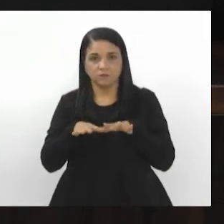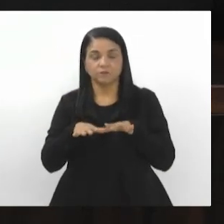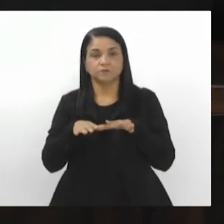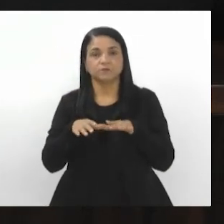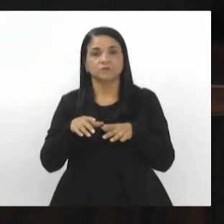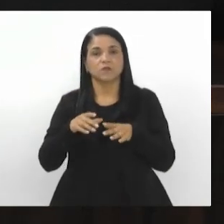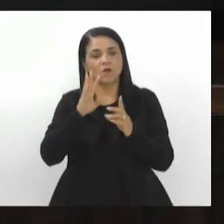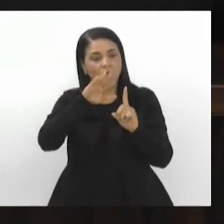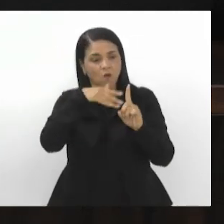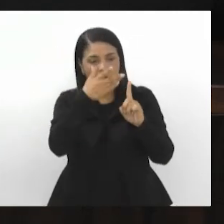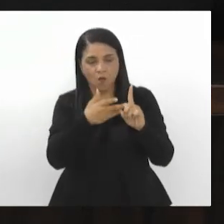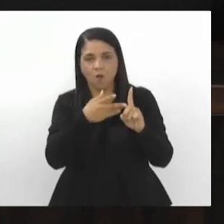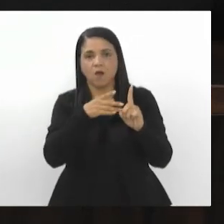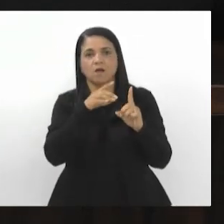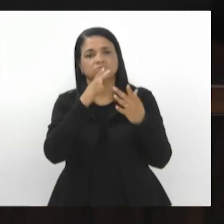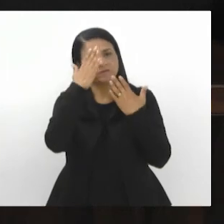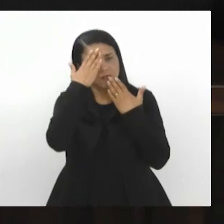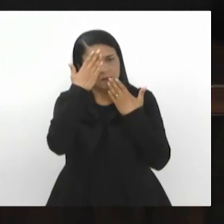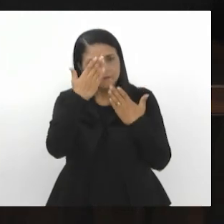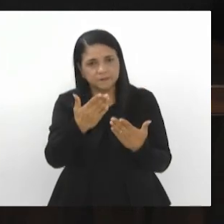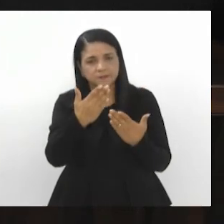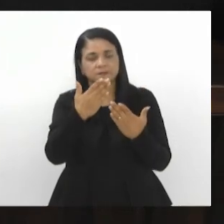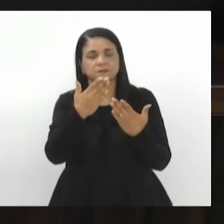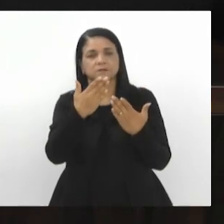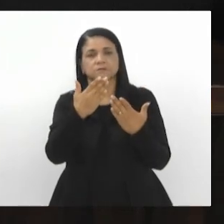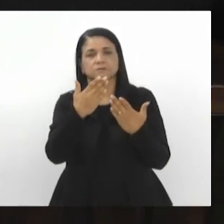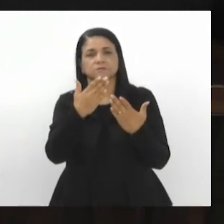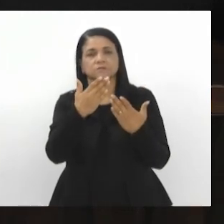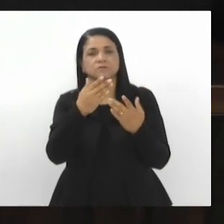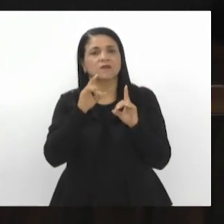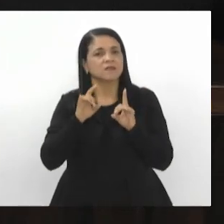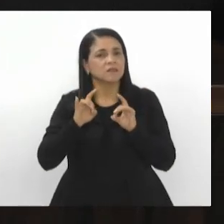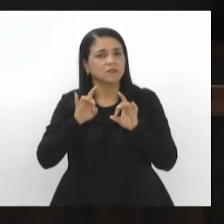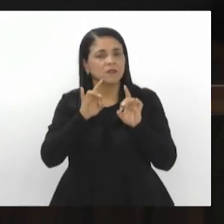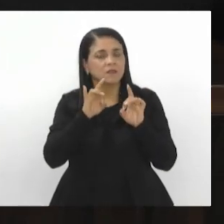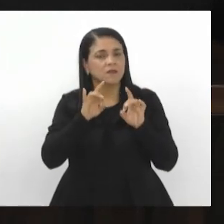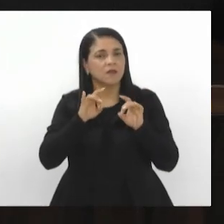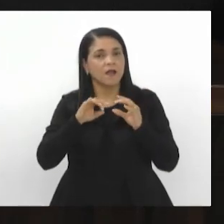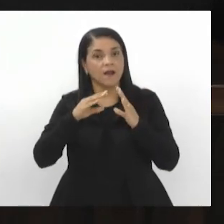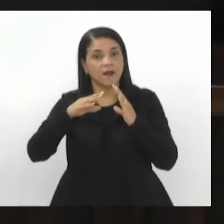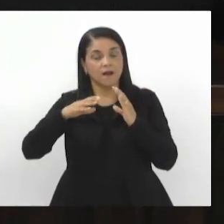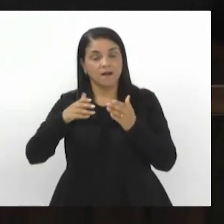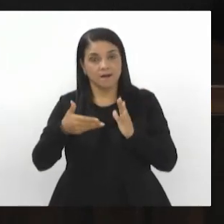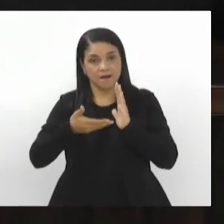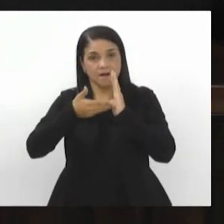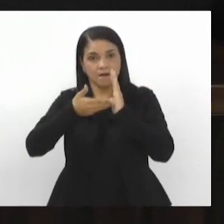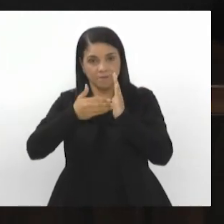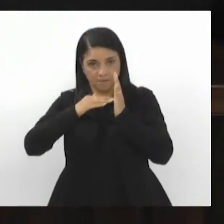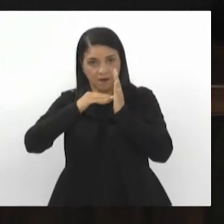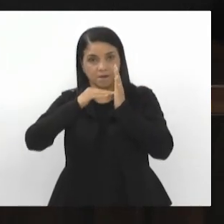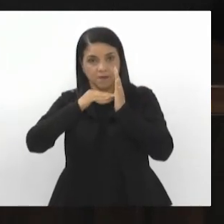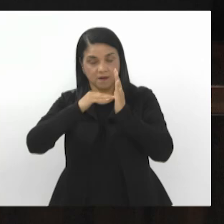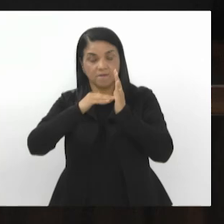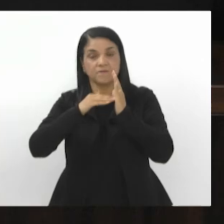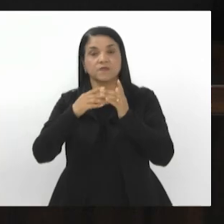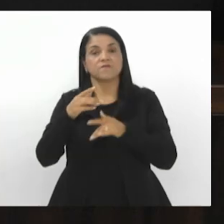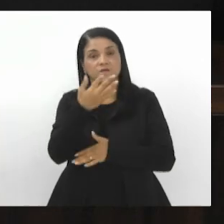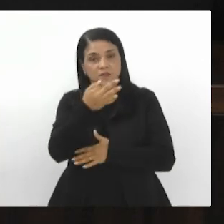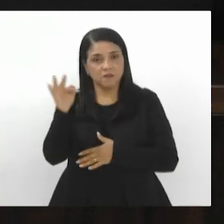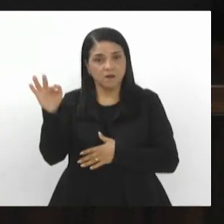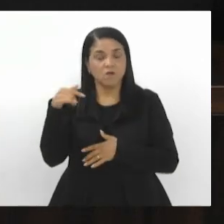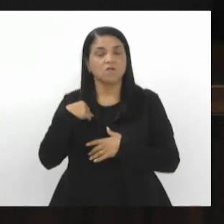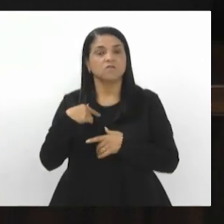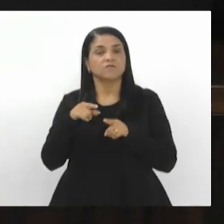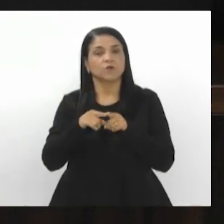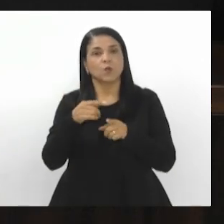dando honra a quem merece honra, agradecendo o empenho de toda a Câmara Federal, porque foi nada mais, nada